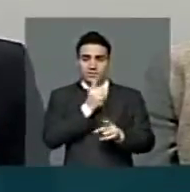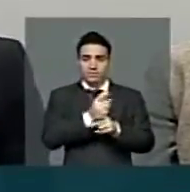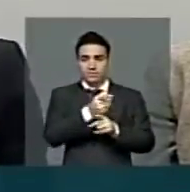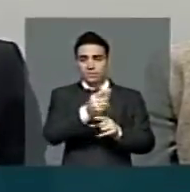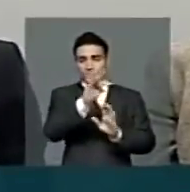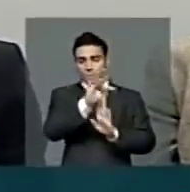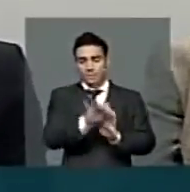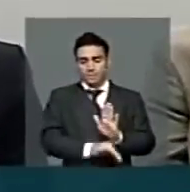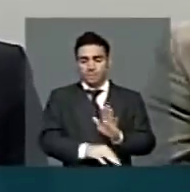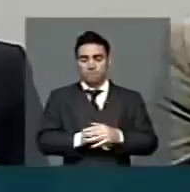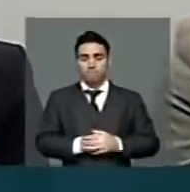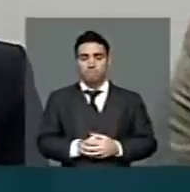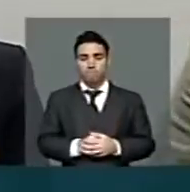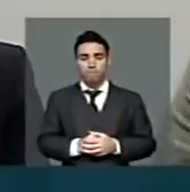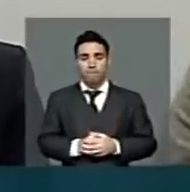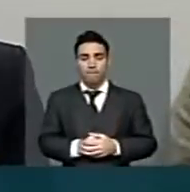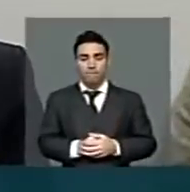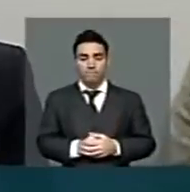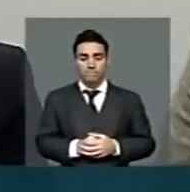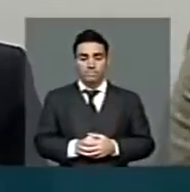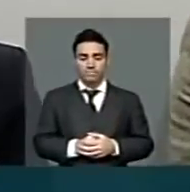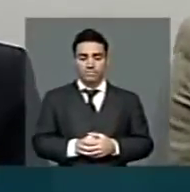Muita gente diz que...